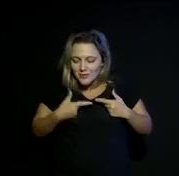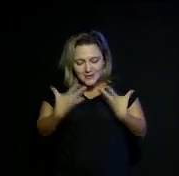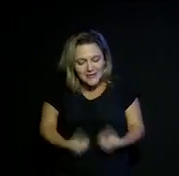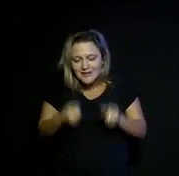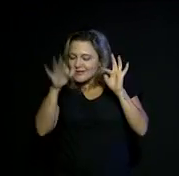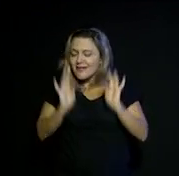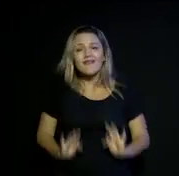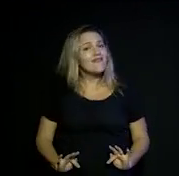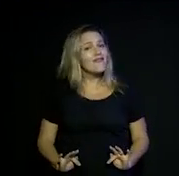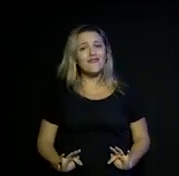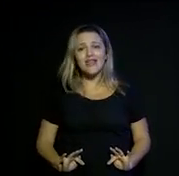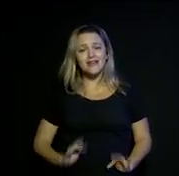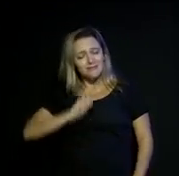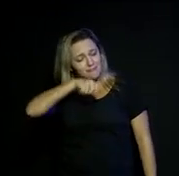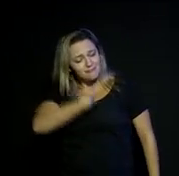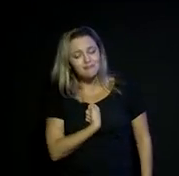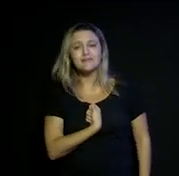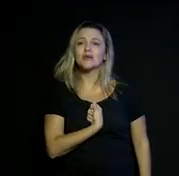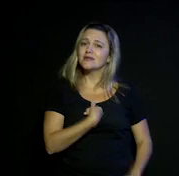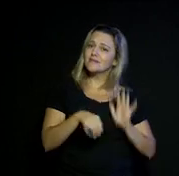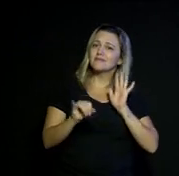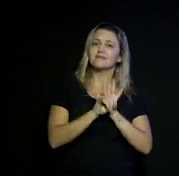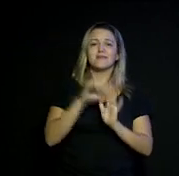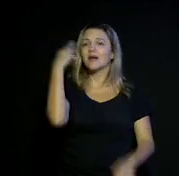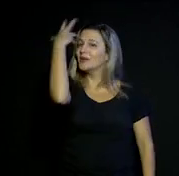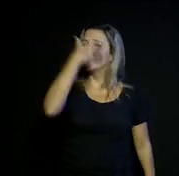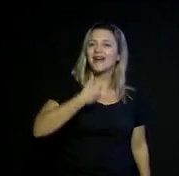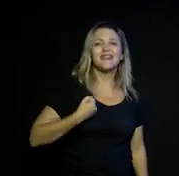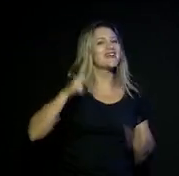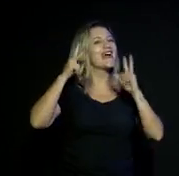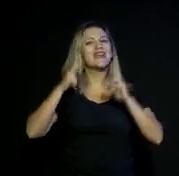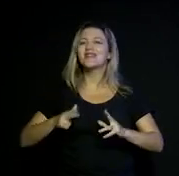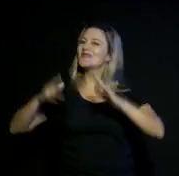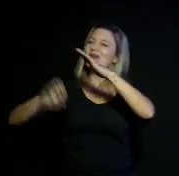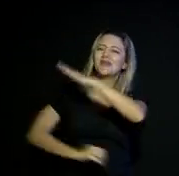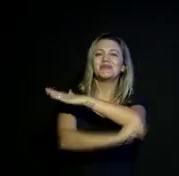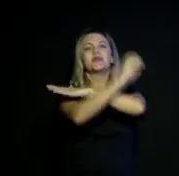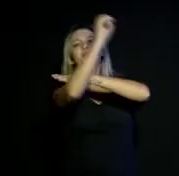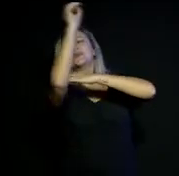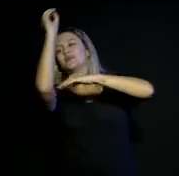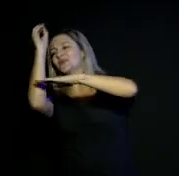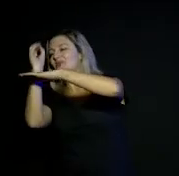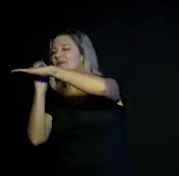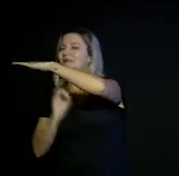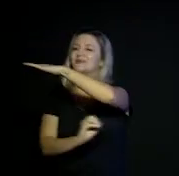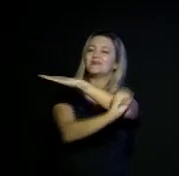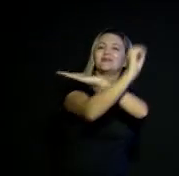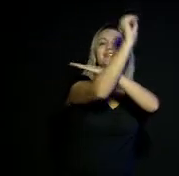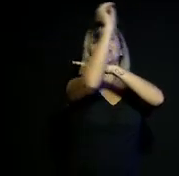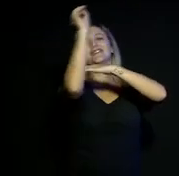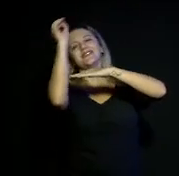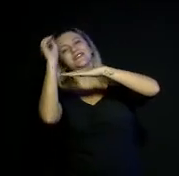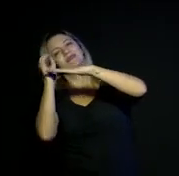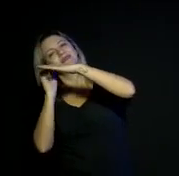é feliz por ser aquilo que é, e é tão belo de se ver quanto um sol nascendo e se pondo todos os dias, ou uma